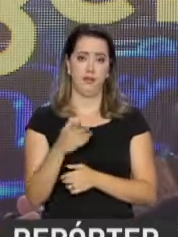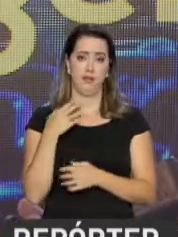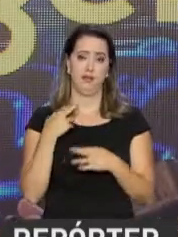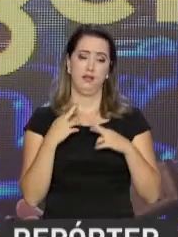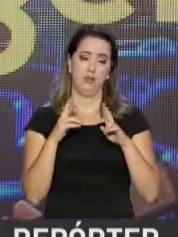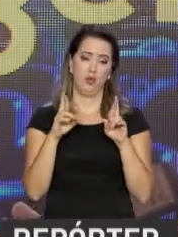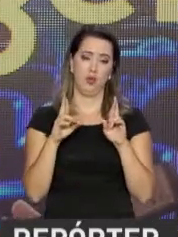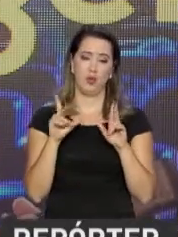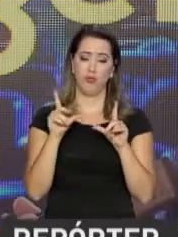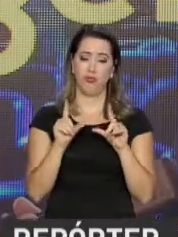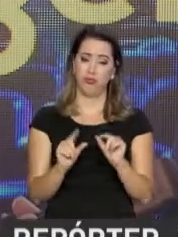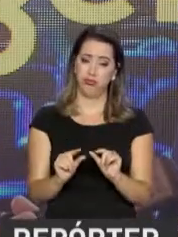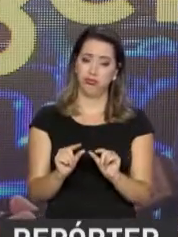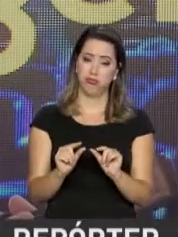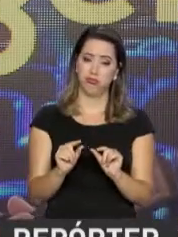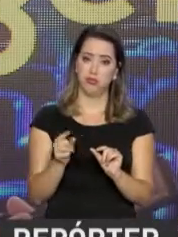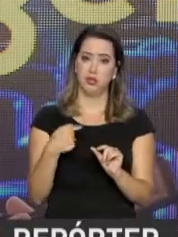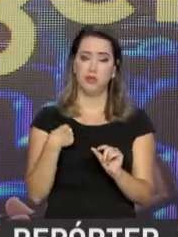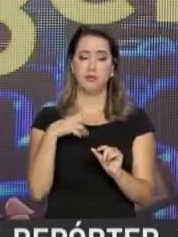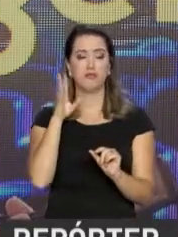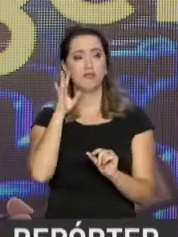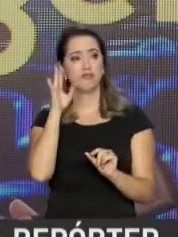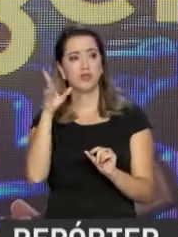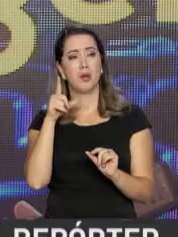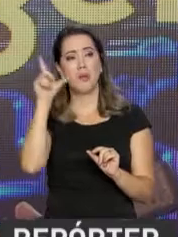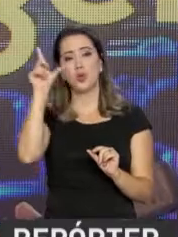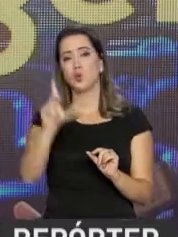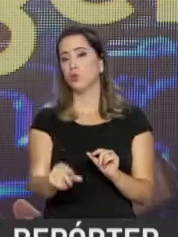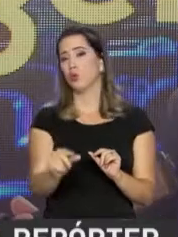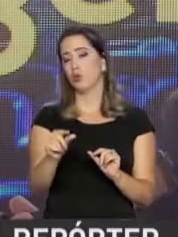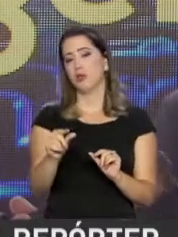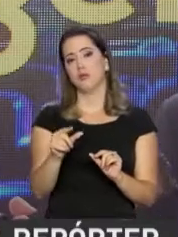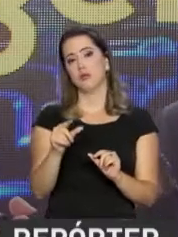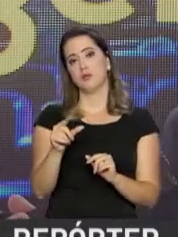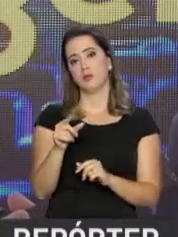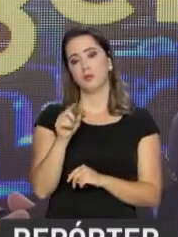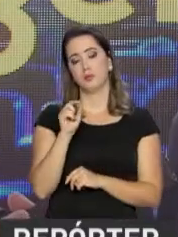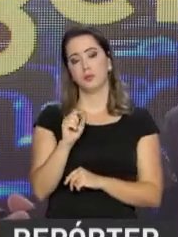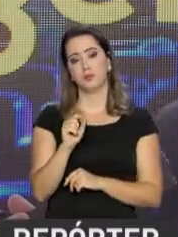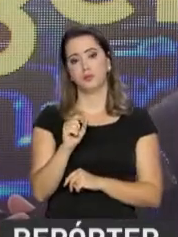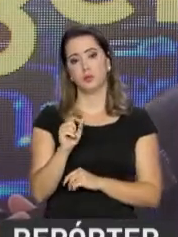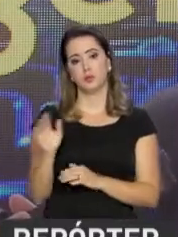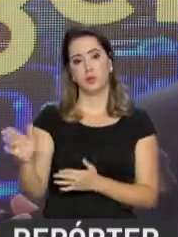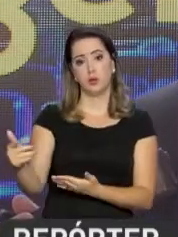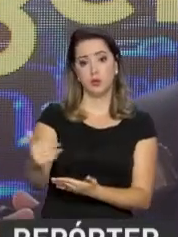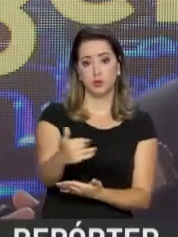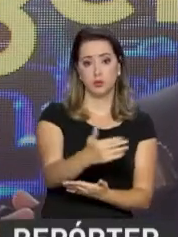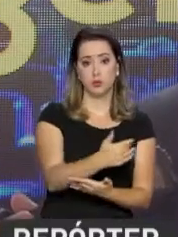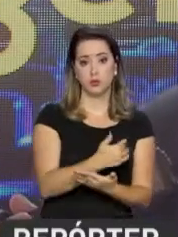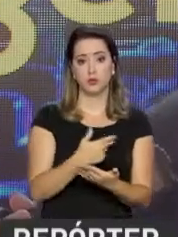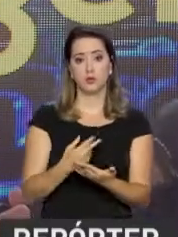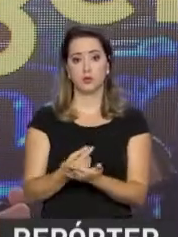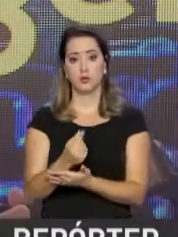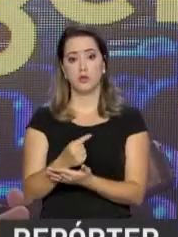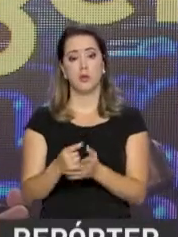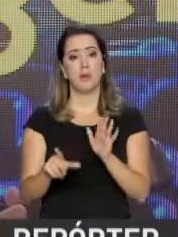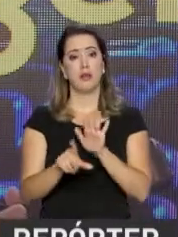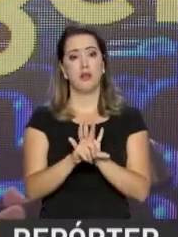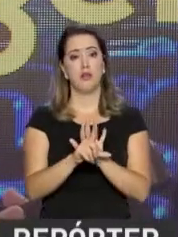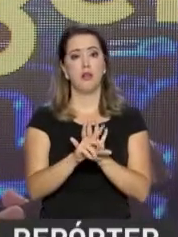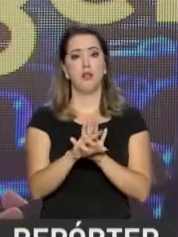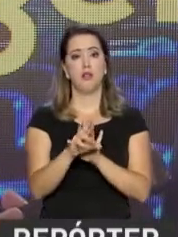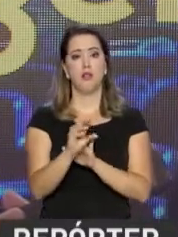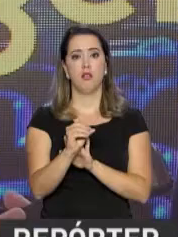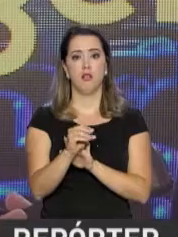expectativas baixas se imaginava que haveria uma queda grande na captação de recursos via lei rouanet para